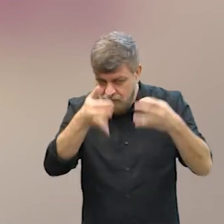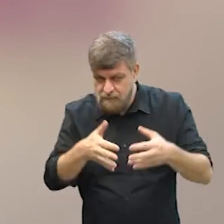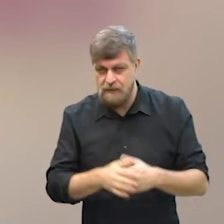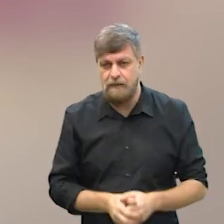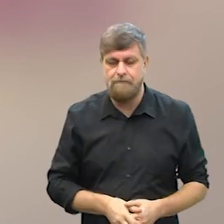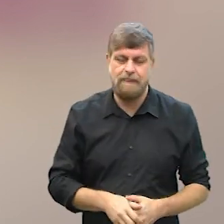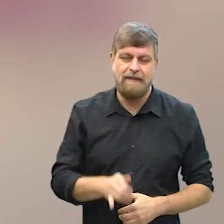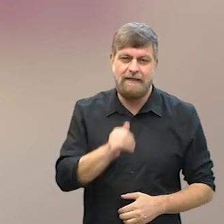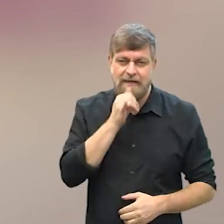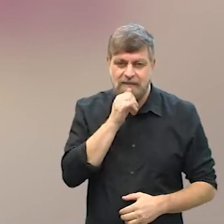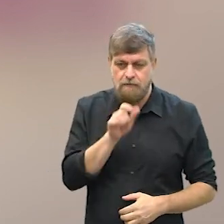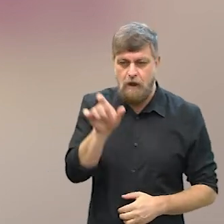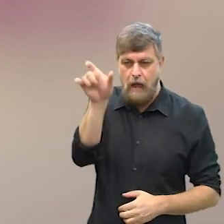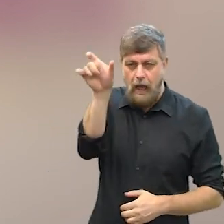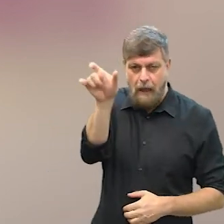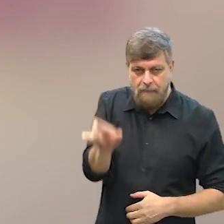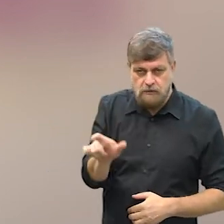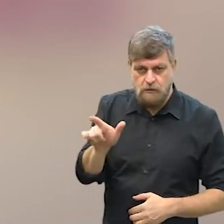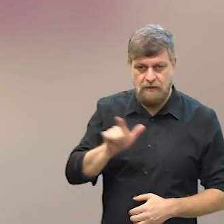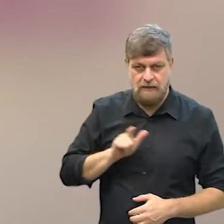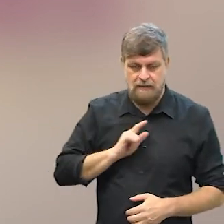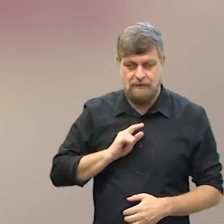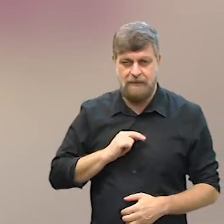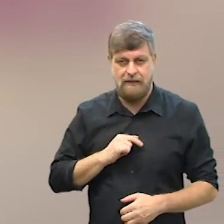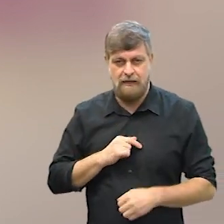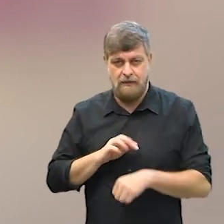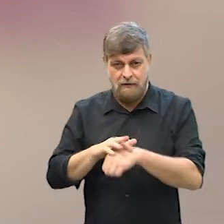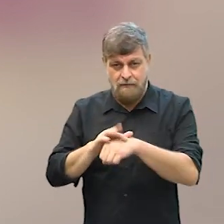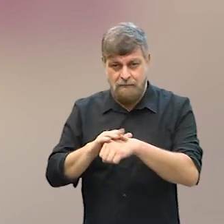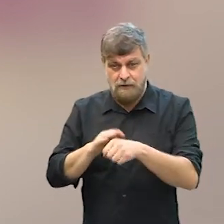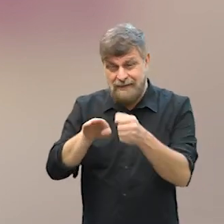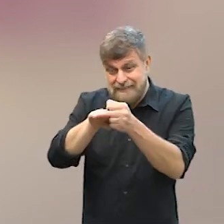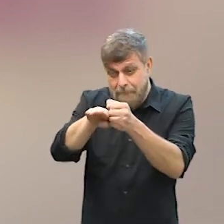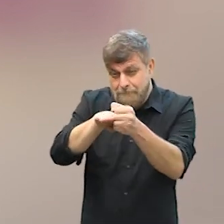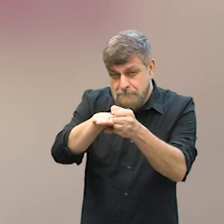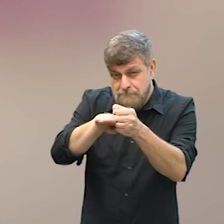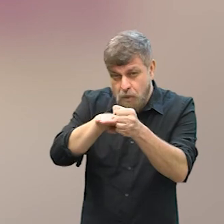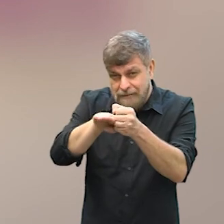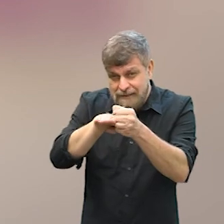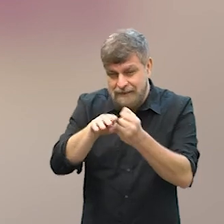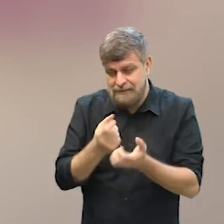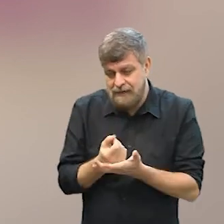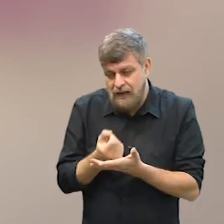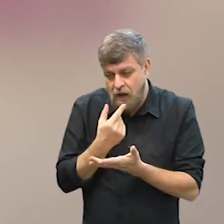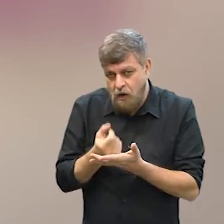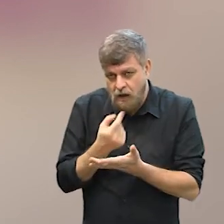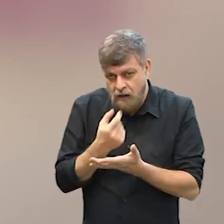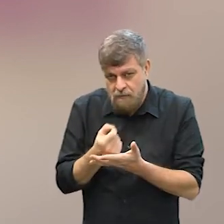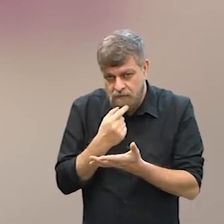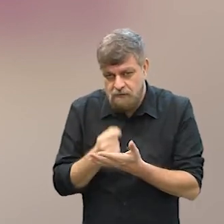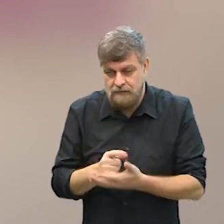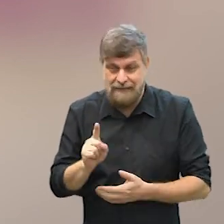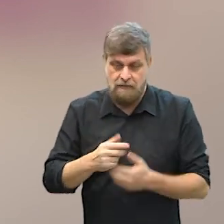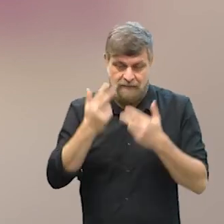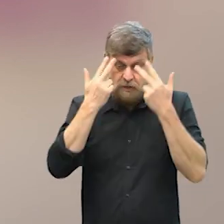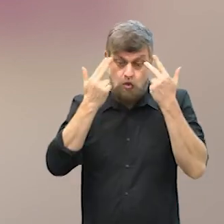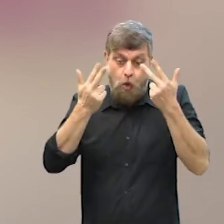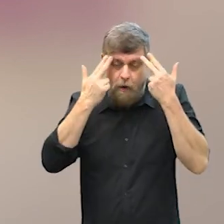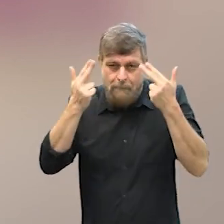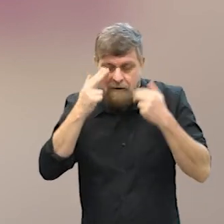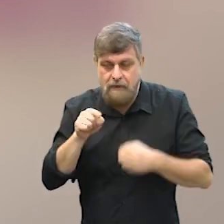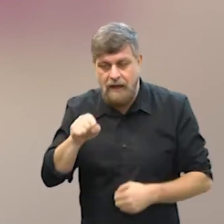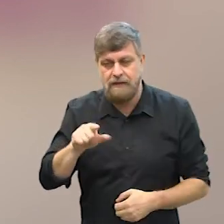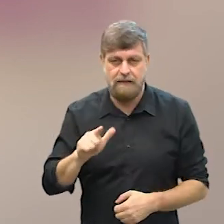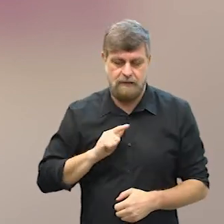Vamos supor que o indivíduo tem hipertensão moderada. Nesses casos, com os medicamentos, ele, mesmo que não normalize a